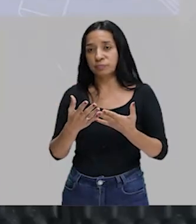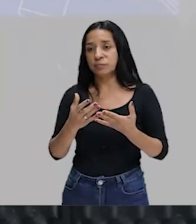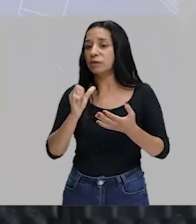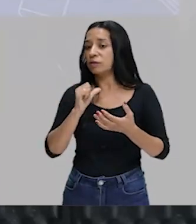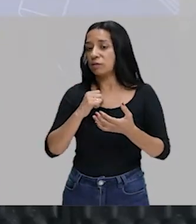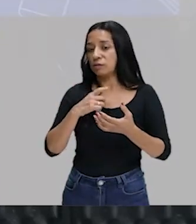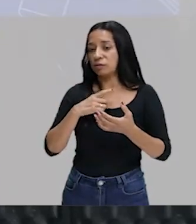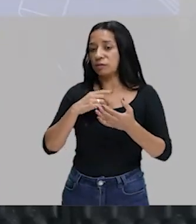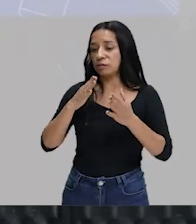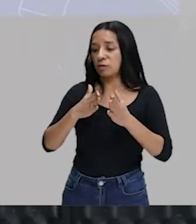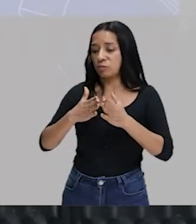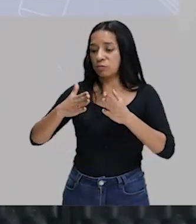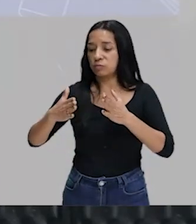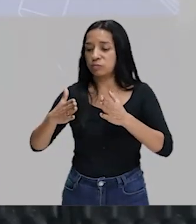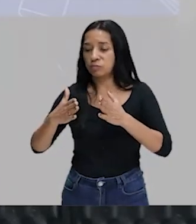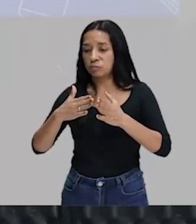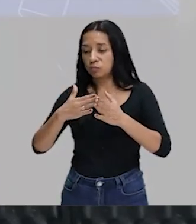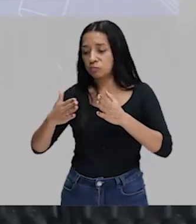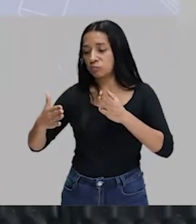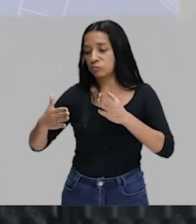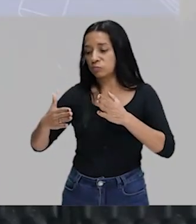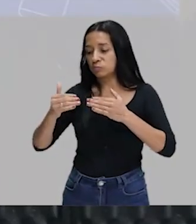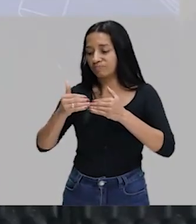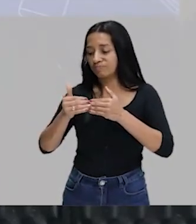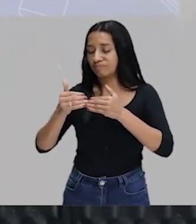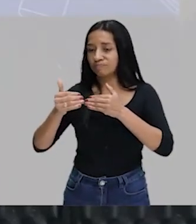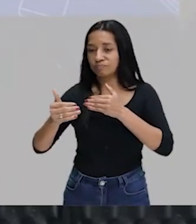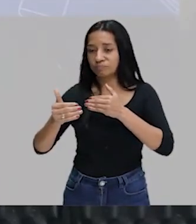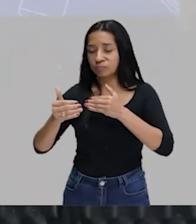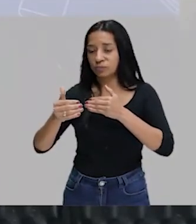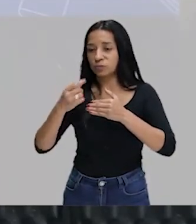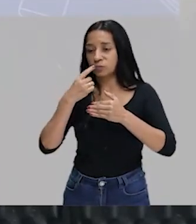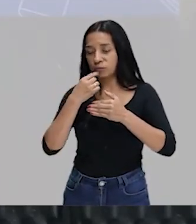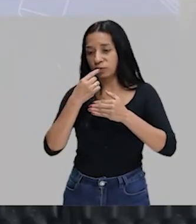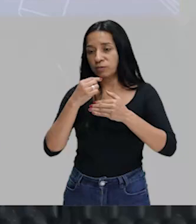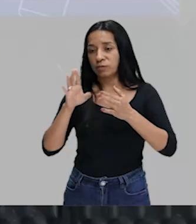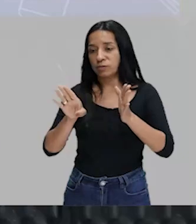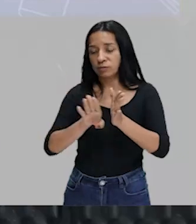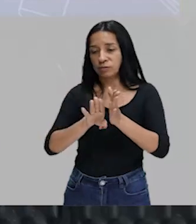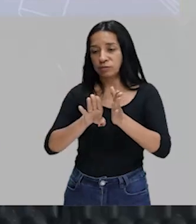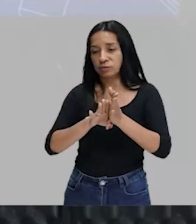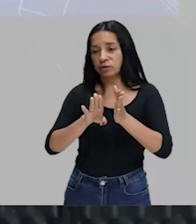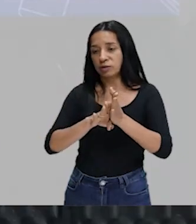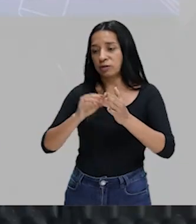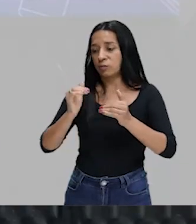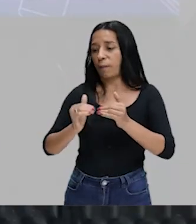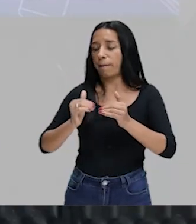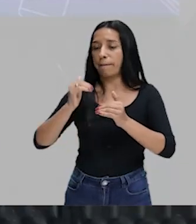desvio a mais para o vermelho, é porque ele está tendo, aí chegando a idades aí